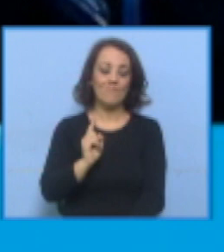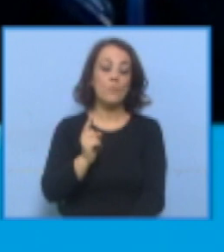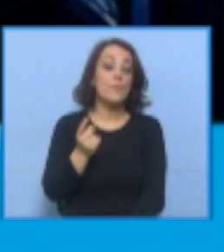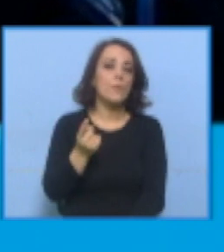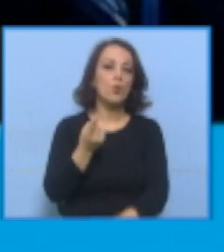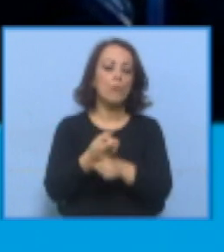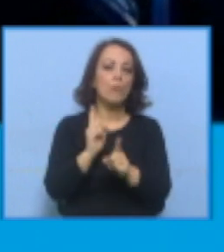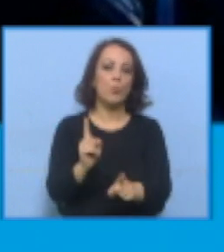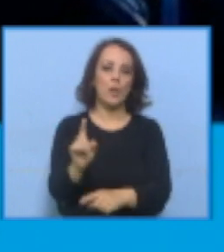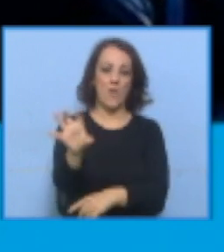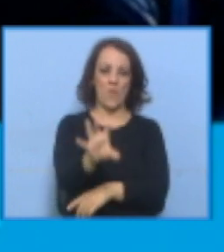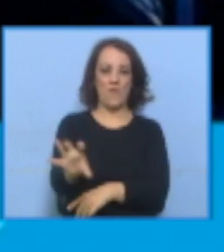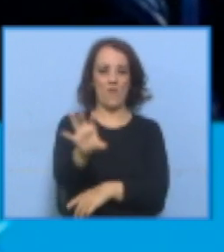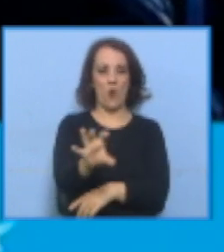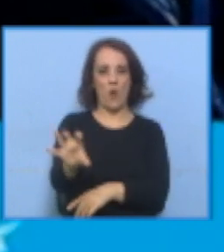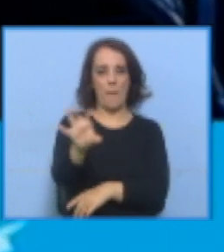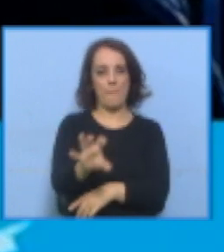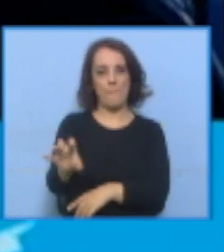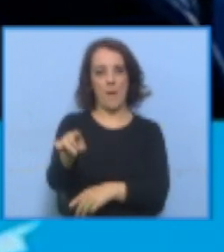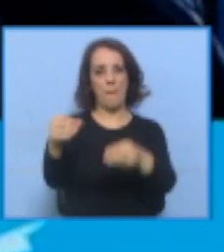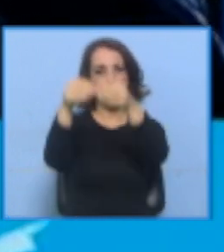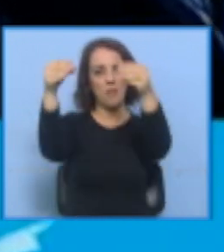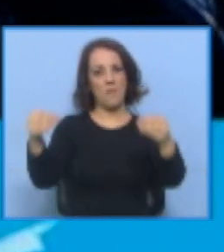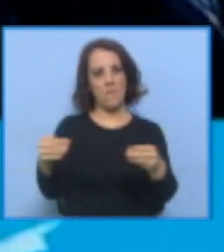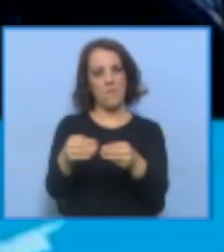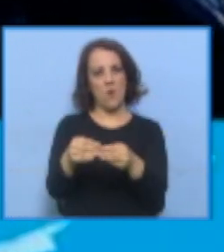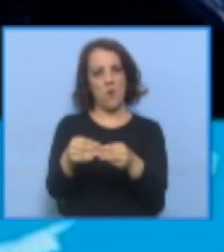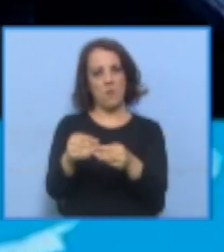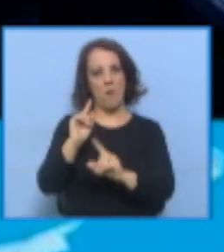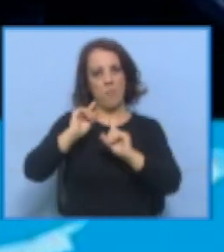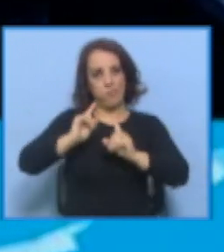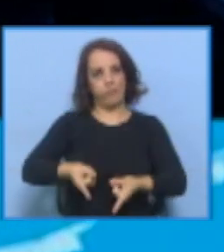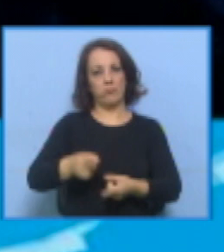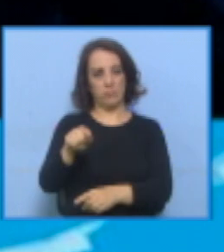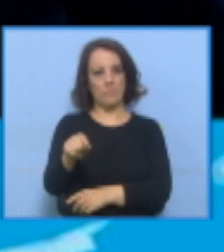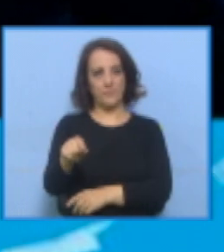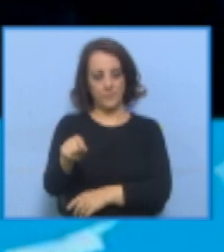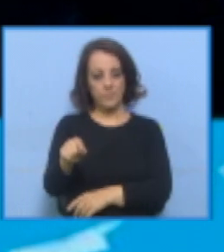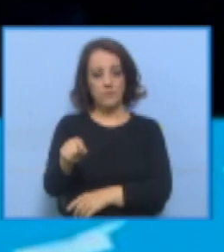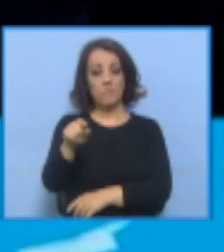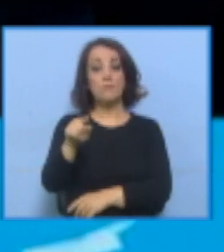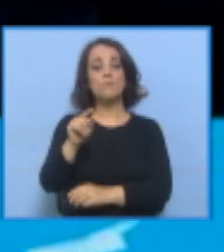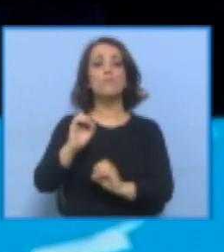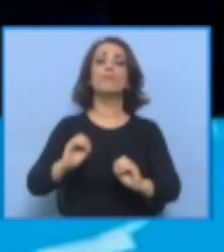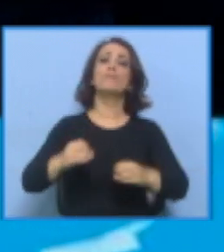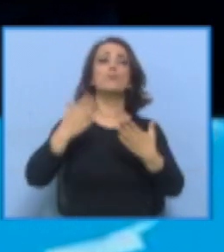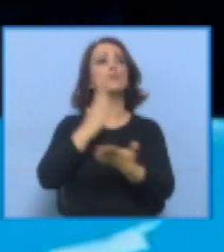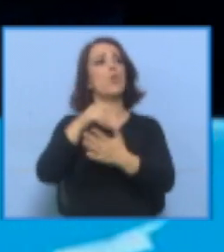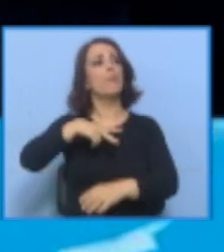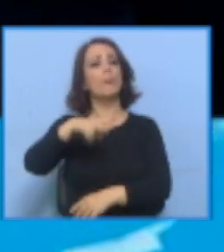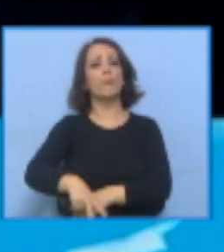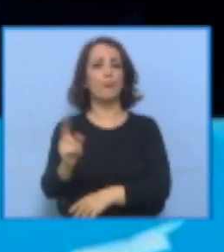principalmente pela forma como estas plataformas têm entrado. As plataformas têm entrado não só em Portugal, mas também nos outros